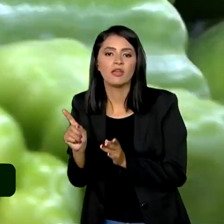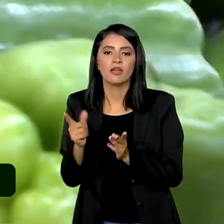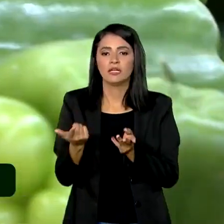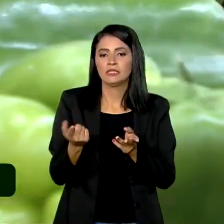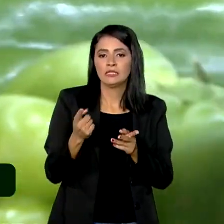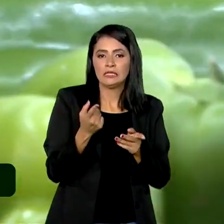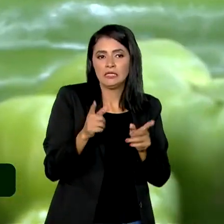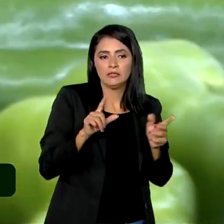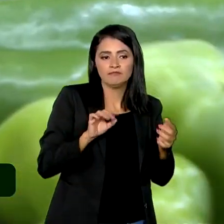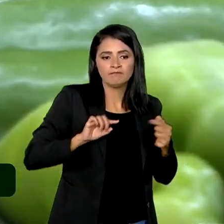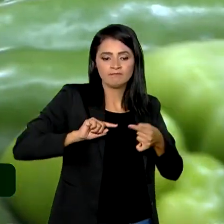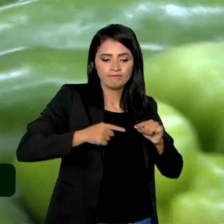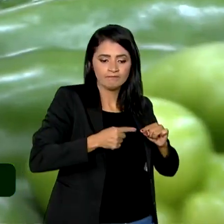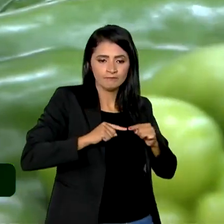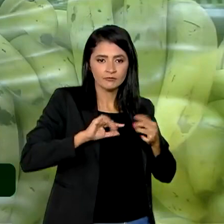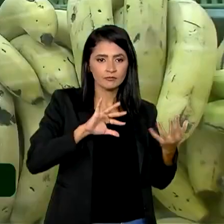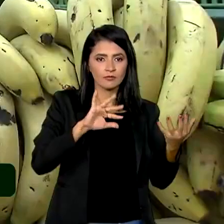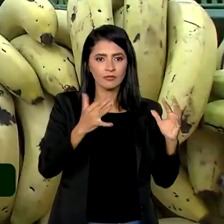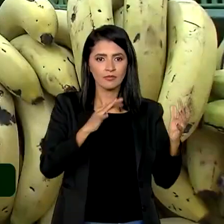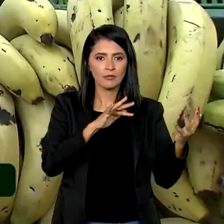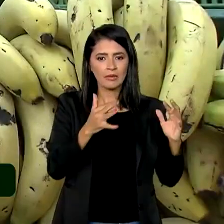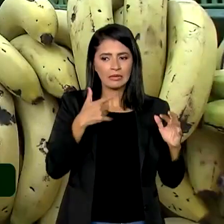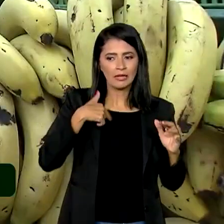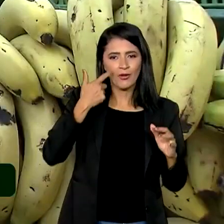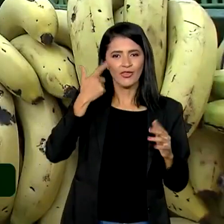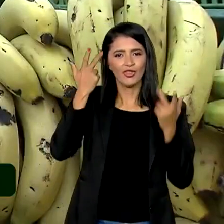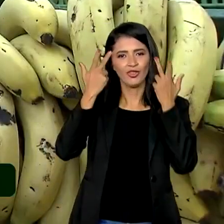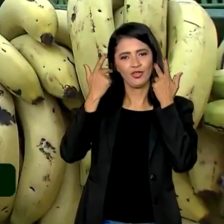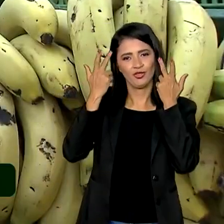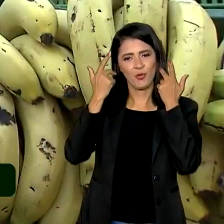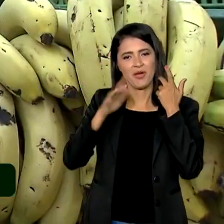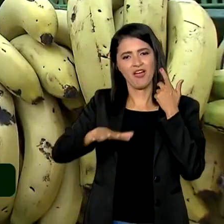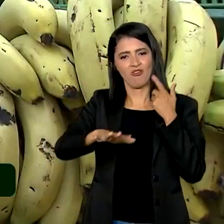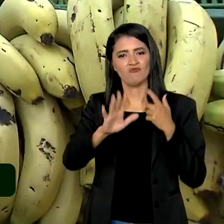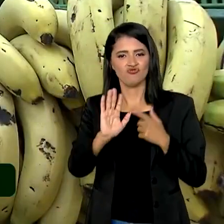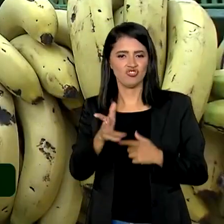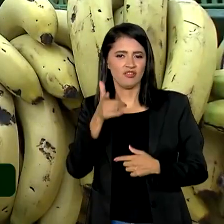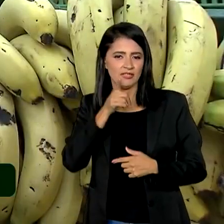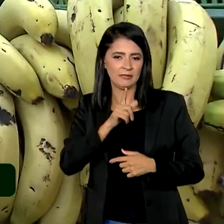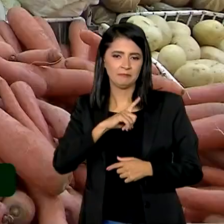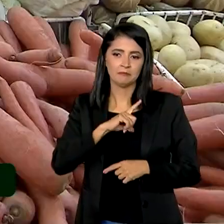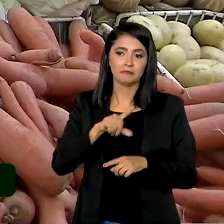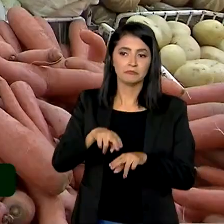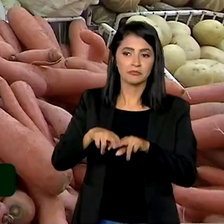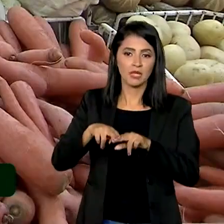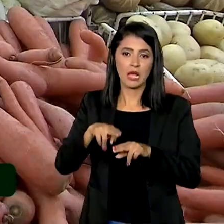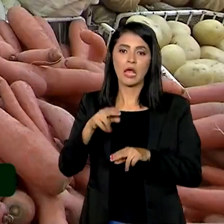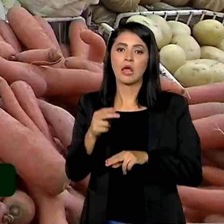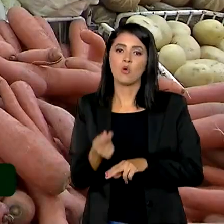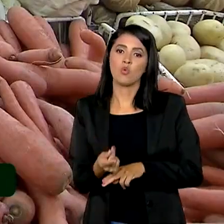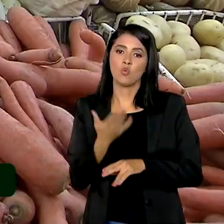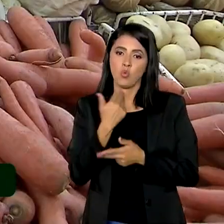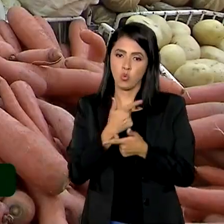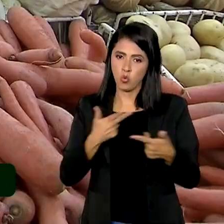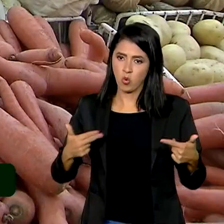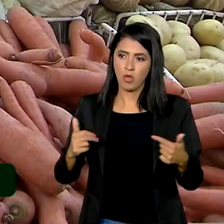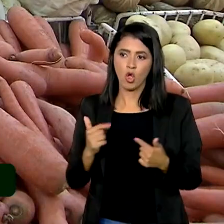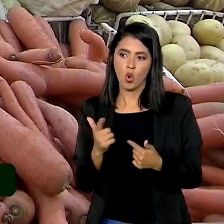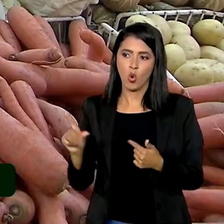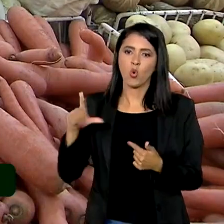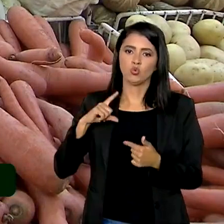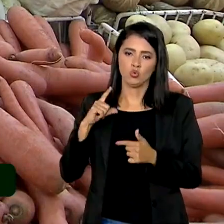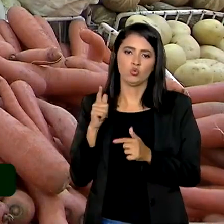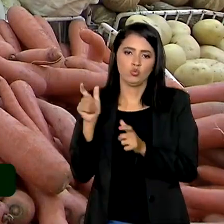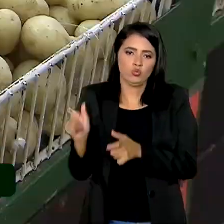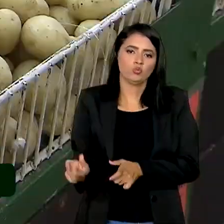ajuste climático, ou seja, a gente está com uma certa normalidade nessa área. Então, por isso que os alimentos, mesmo os fora de